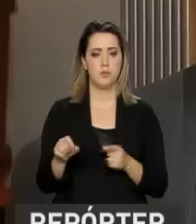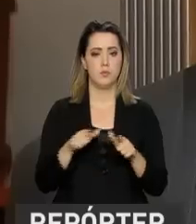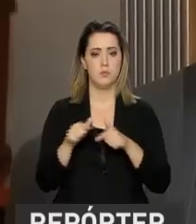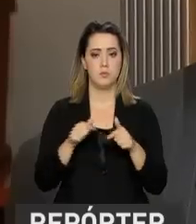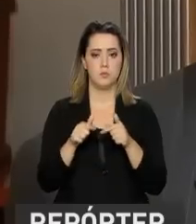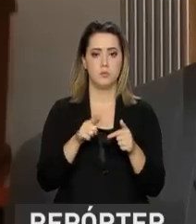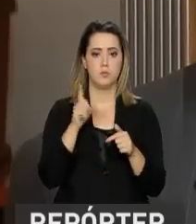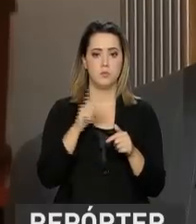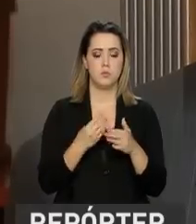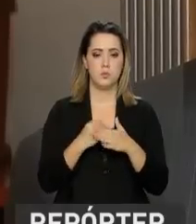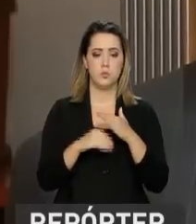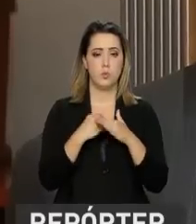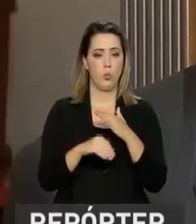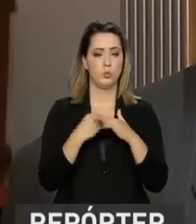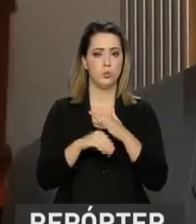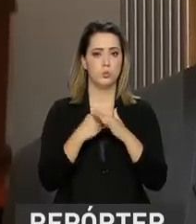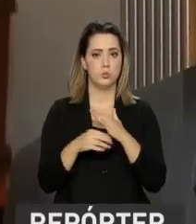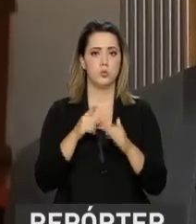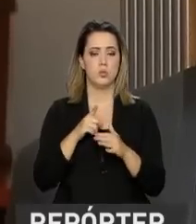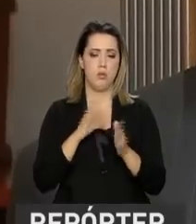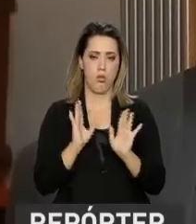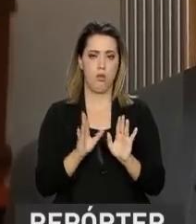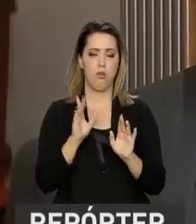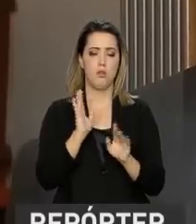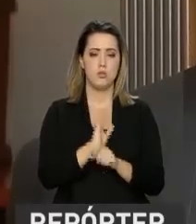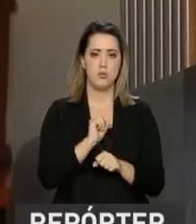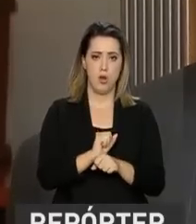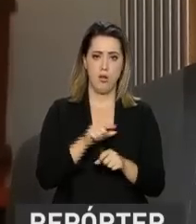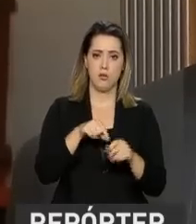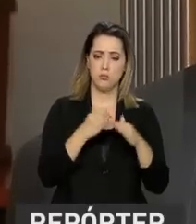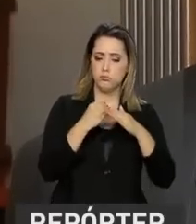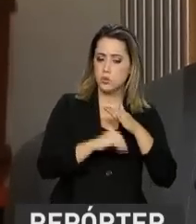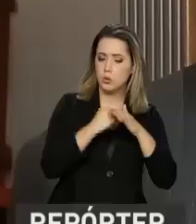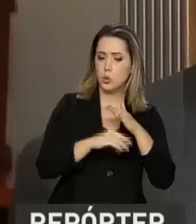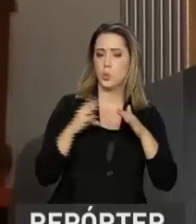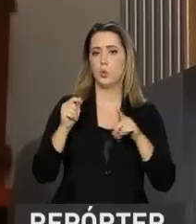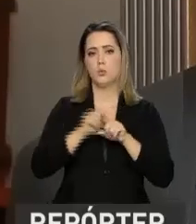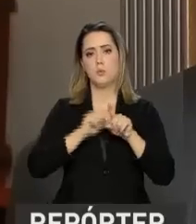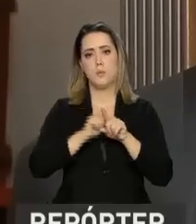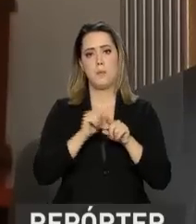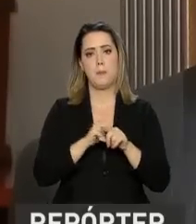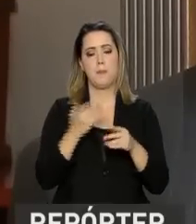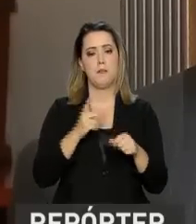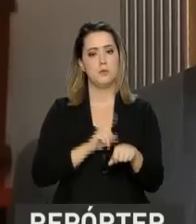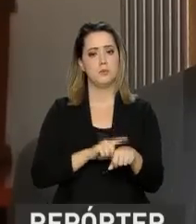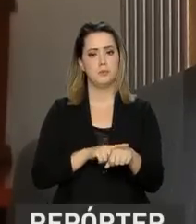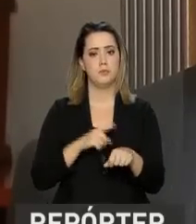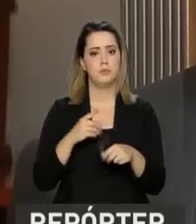Trabalhador daquele volume de recurso daquela reserva de recursos que está e na conta do Trabalhador para atender naqueles momentos